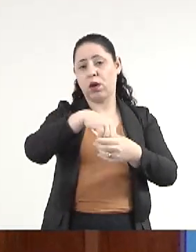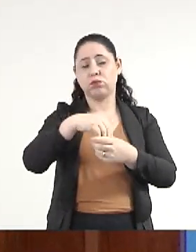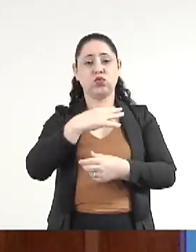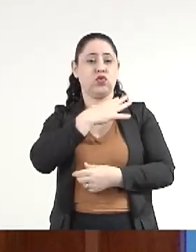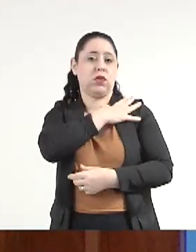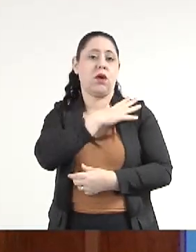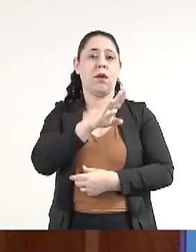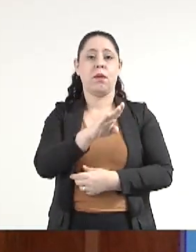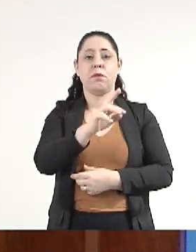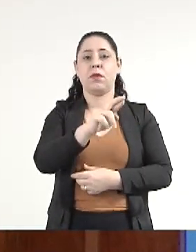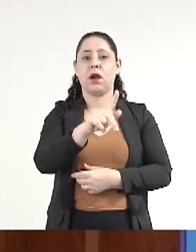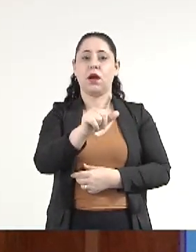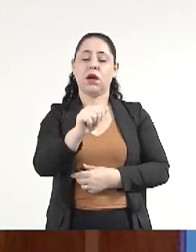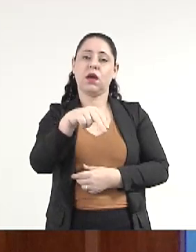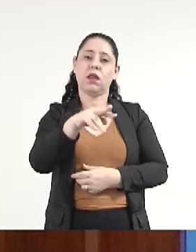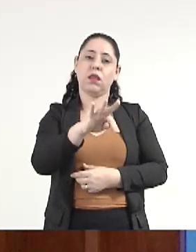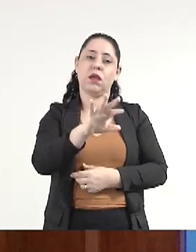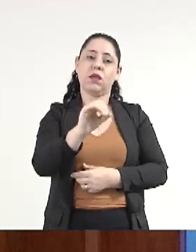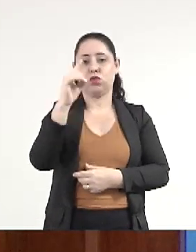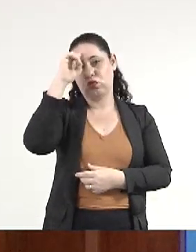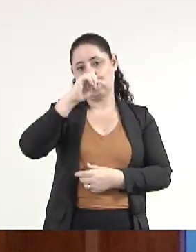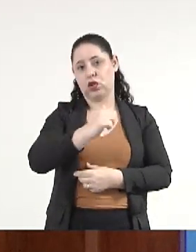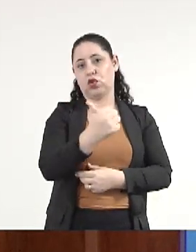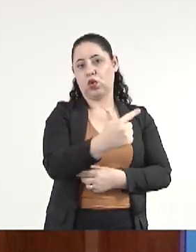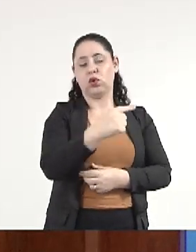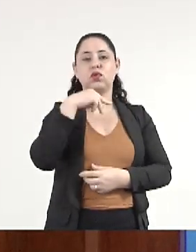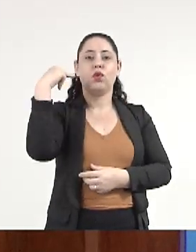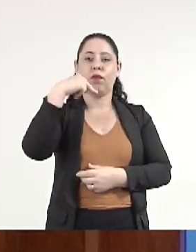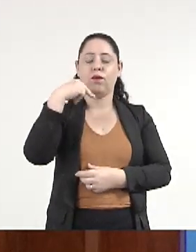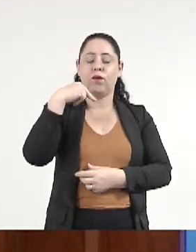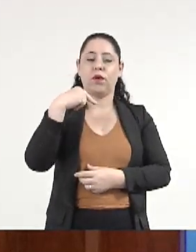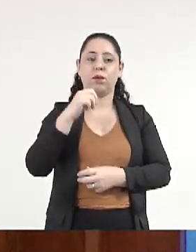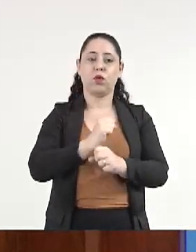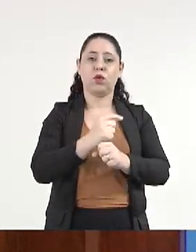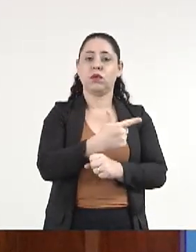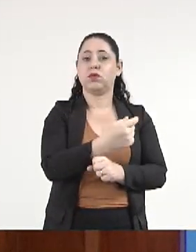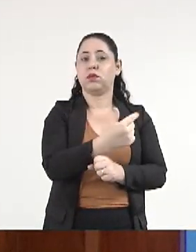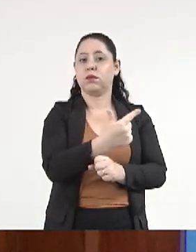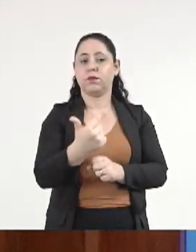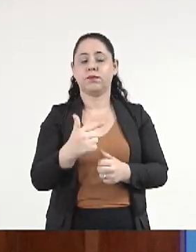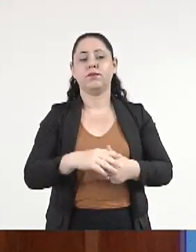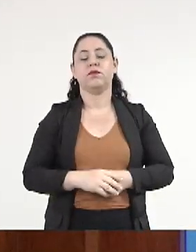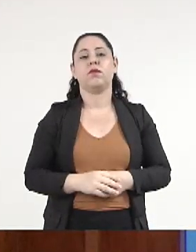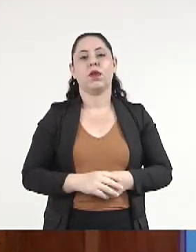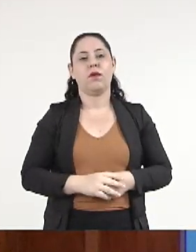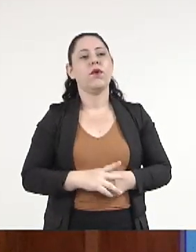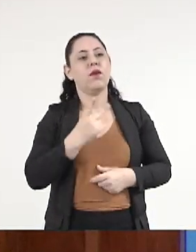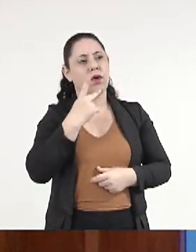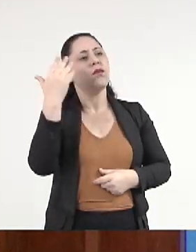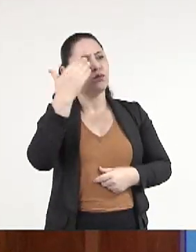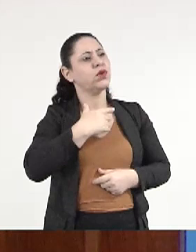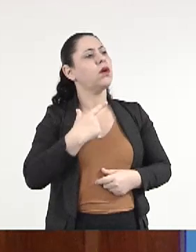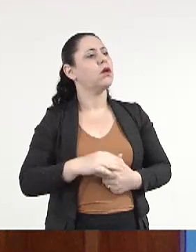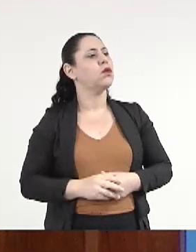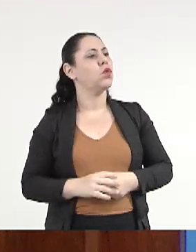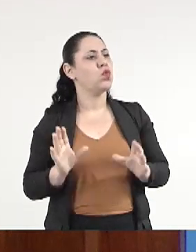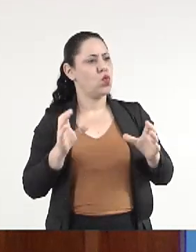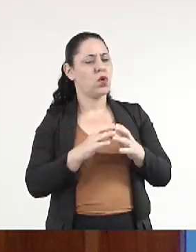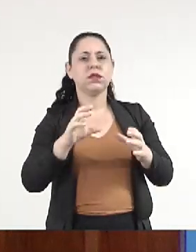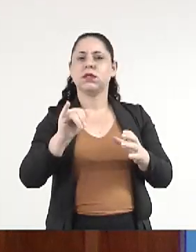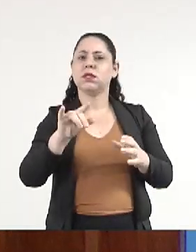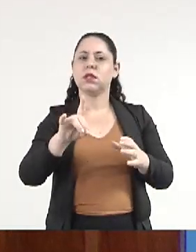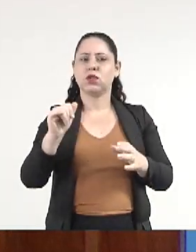Braga Neto em 12 de novembro daquele ano. O encontro foi confirmado pelo Mauro Cid, braço direito de Bolsonaro, que se